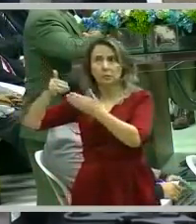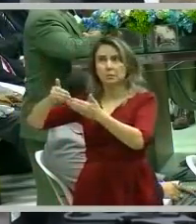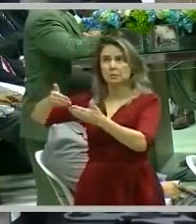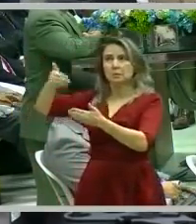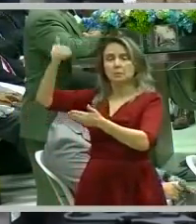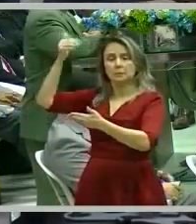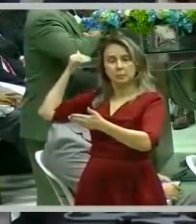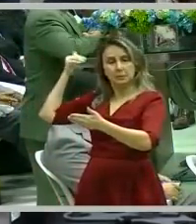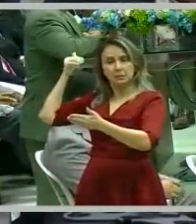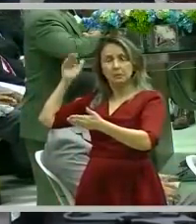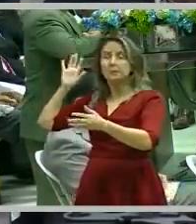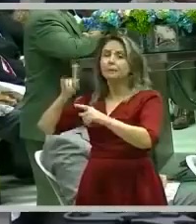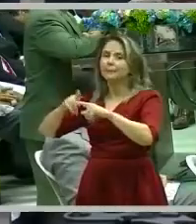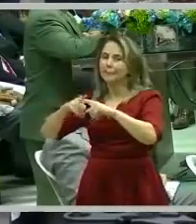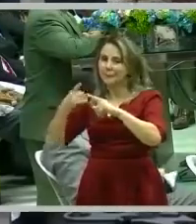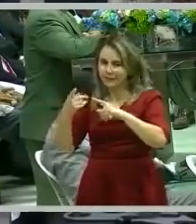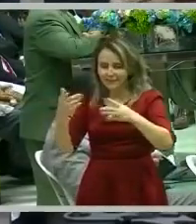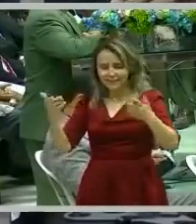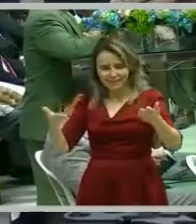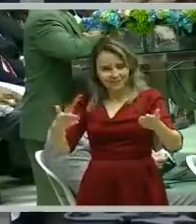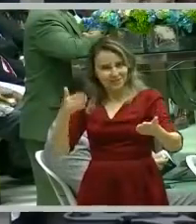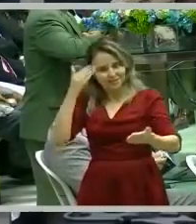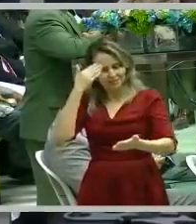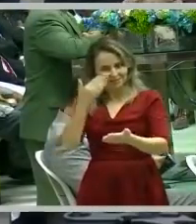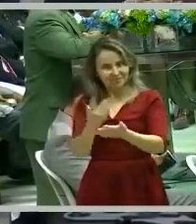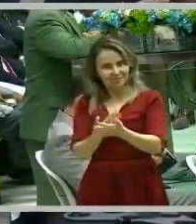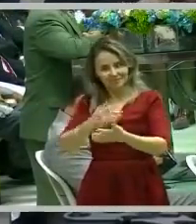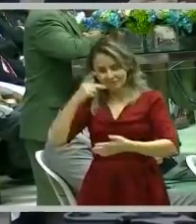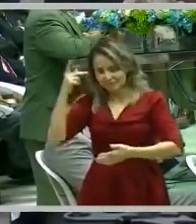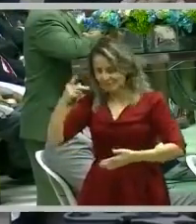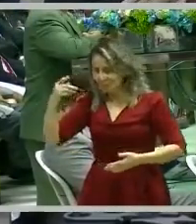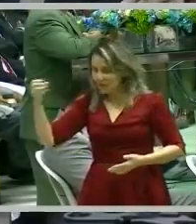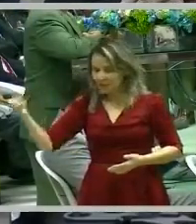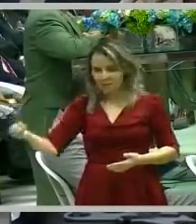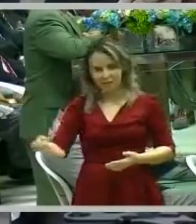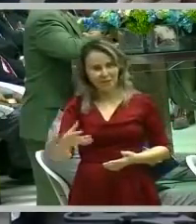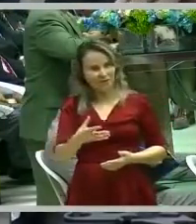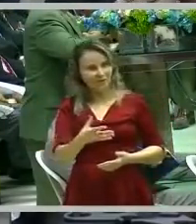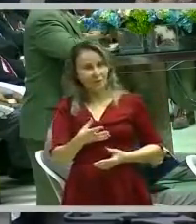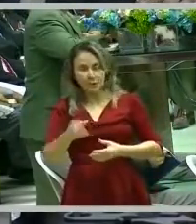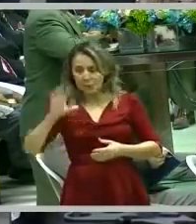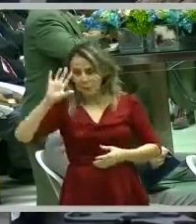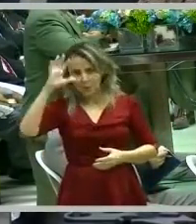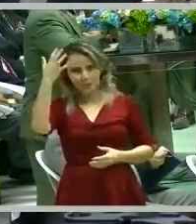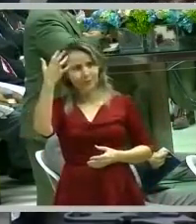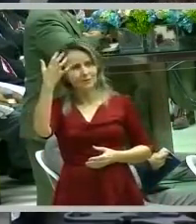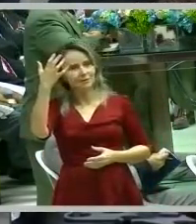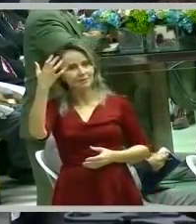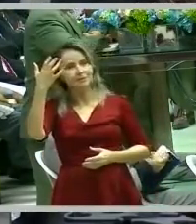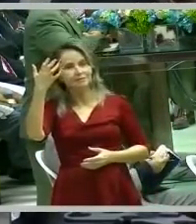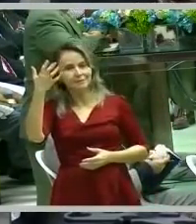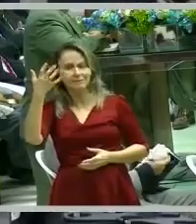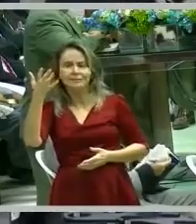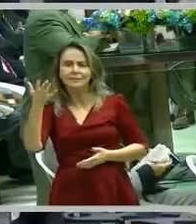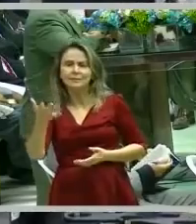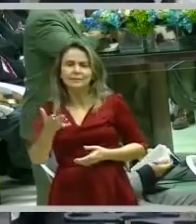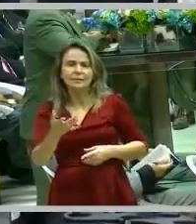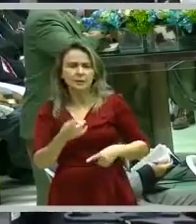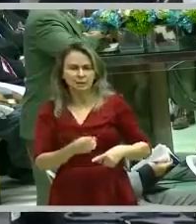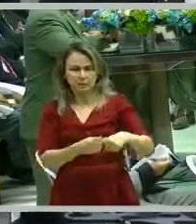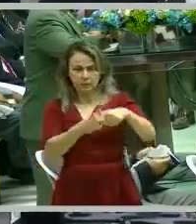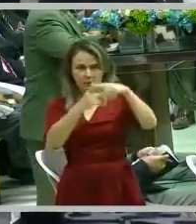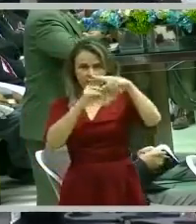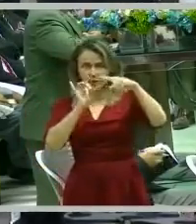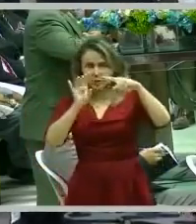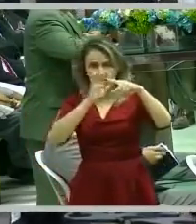se renova. É um fato que se renova. É um fato que acontece hoje. Eles dizem, como o Calvário foi só uma vez,